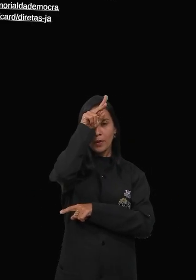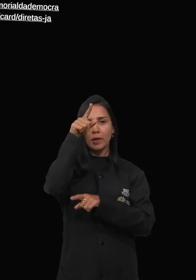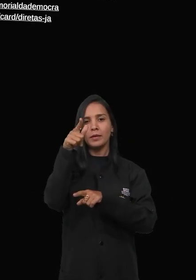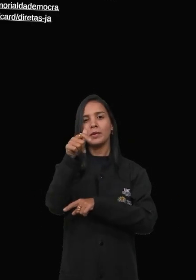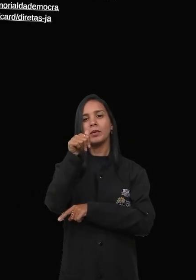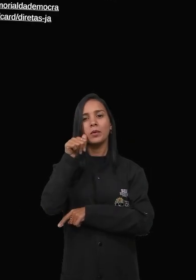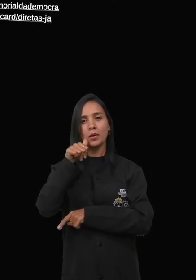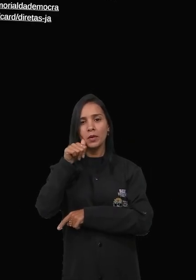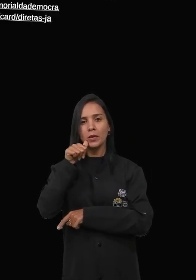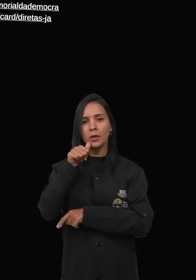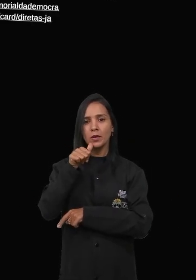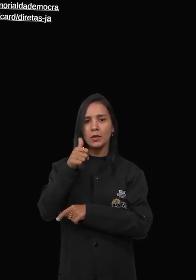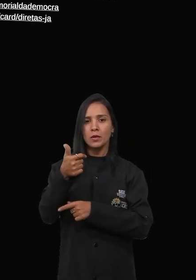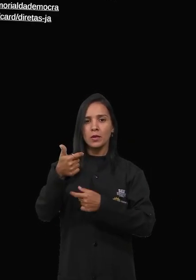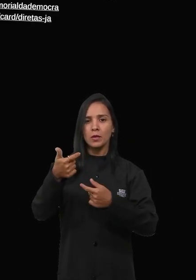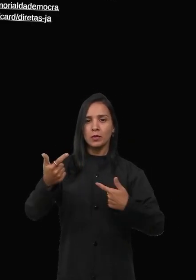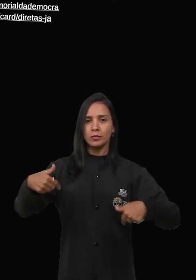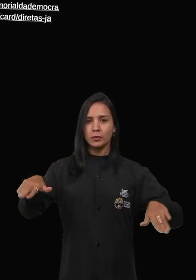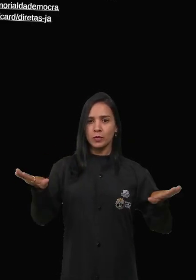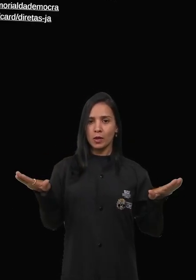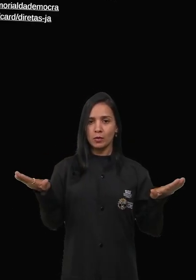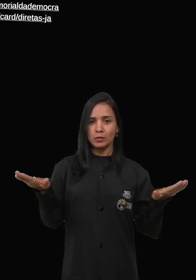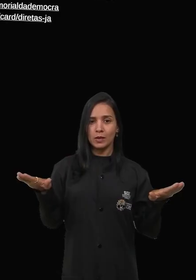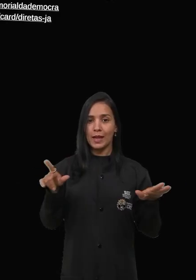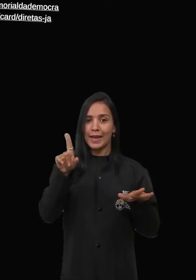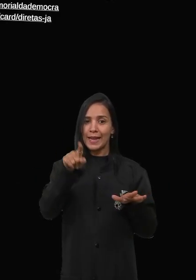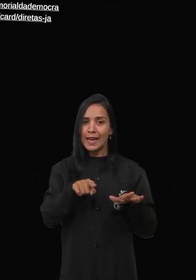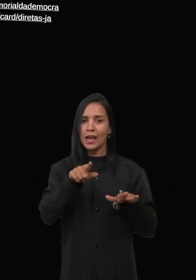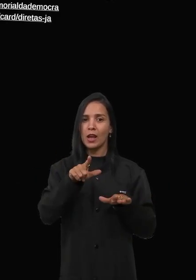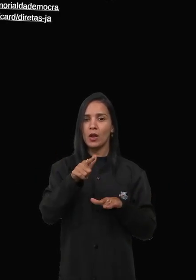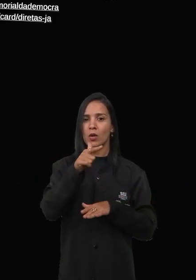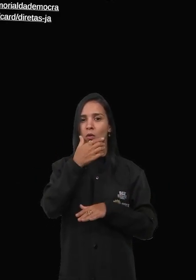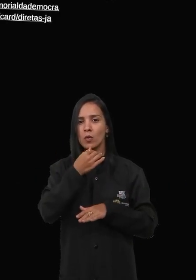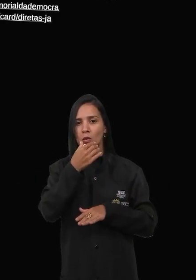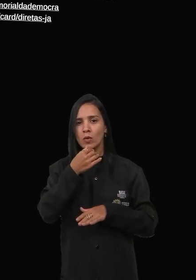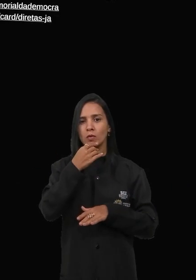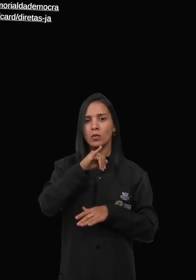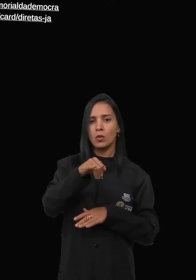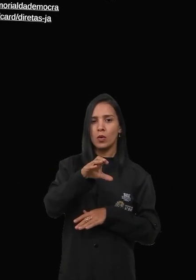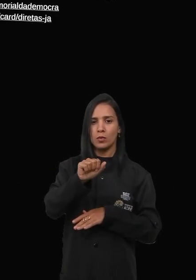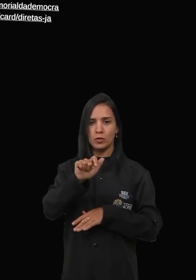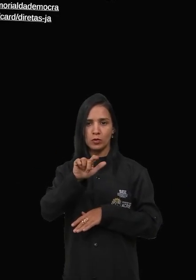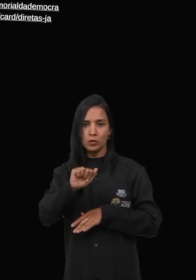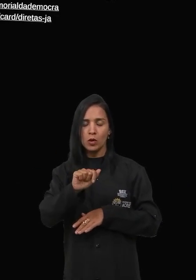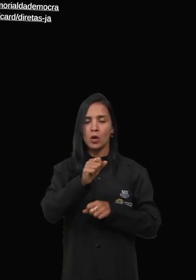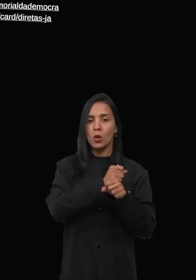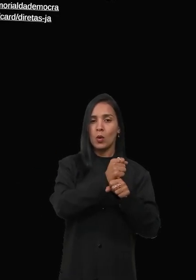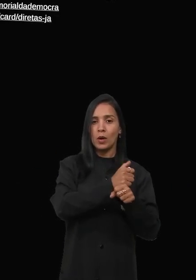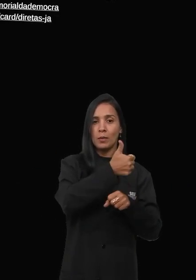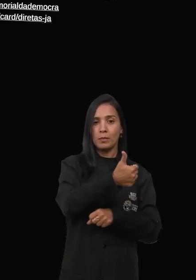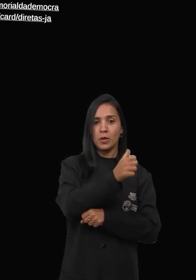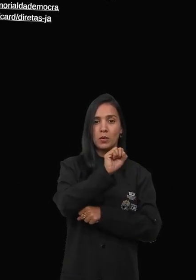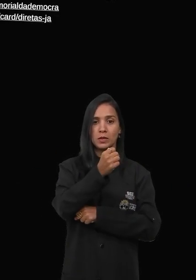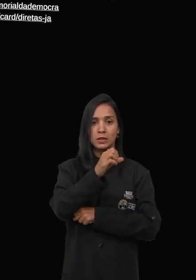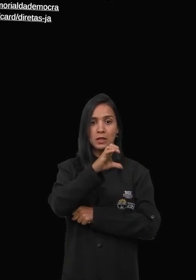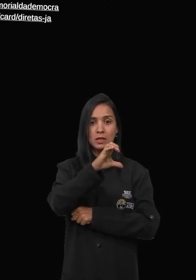Ela é de João Bosco e Adir Blanc, de 1979, mas você consegue ver o quanto essa canção